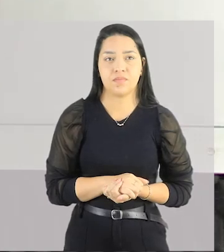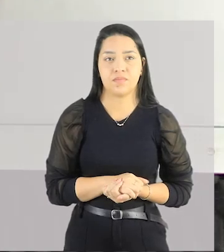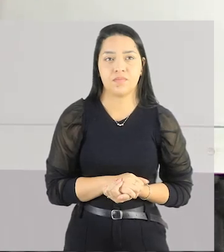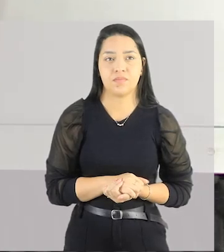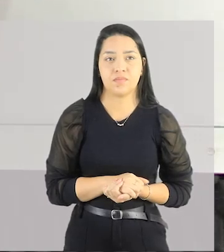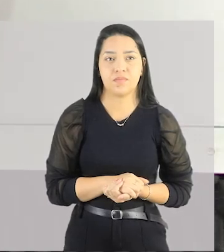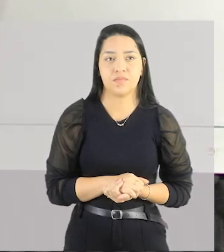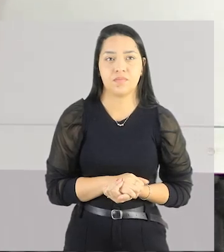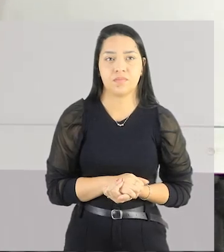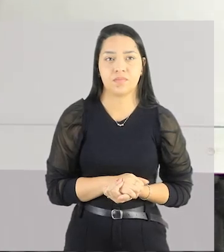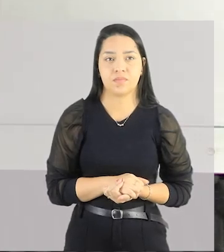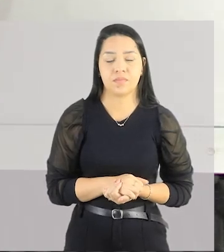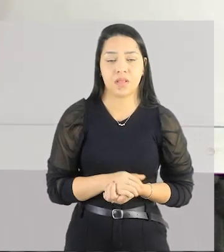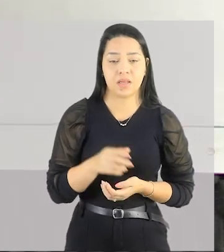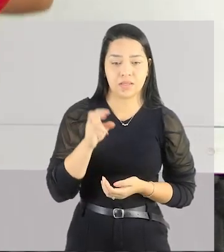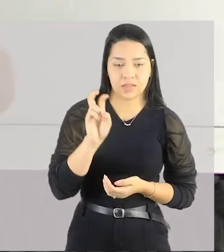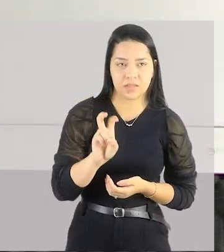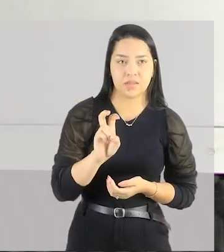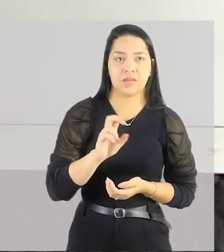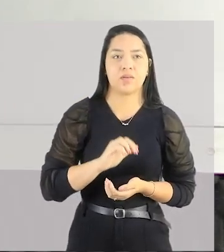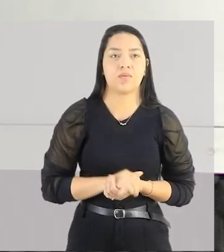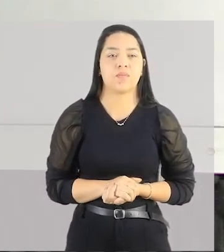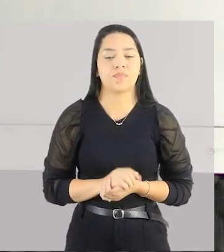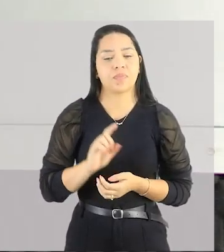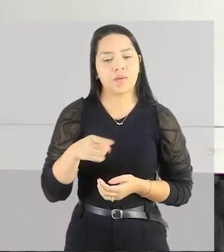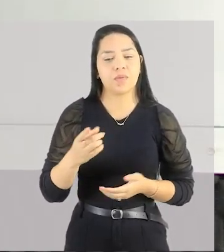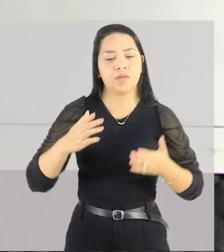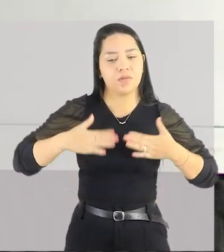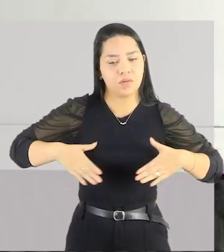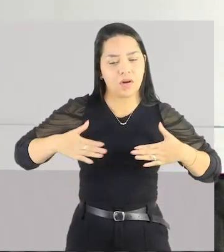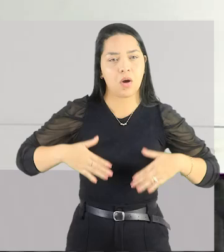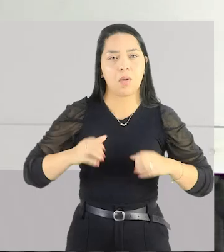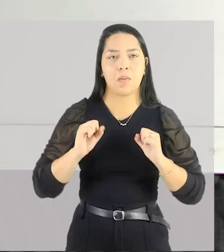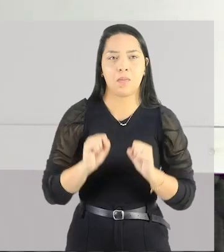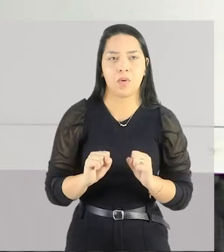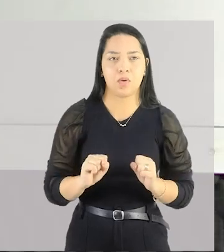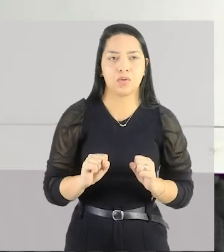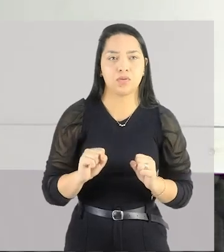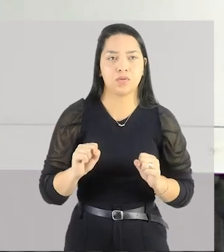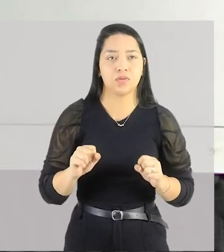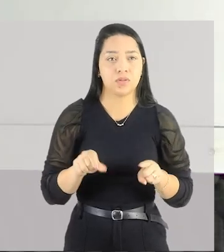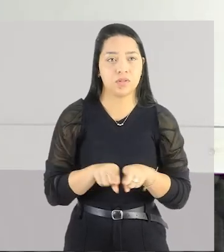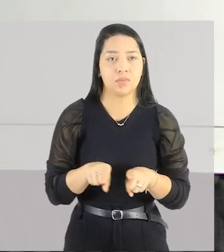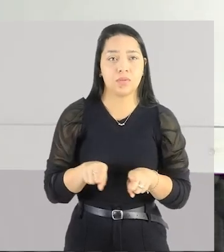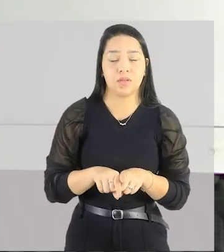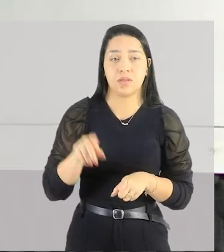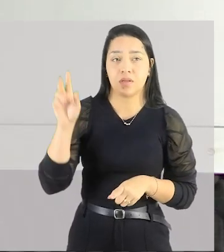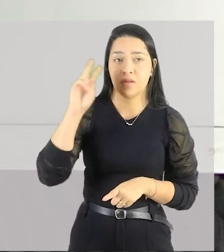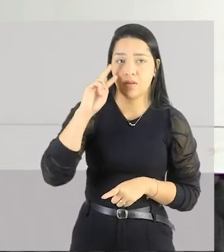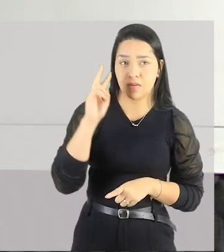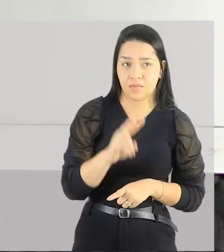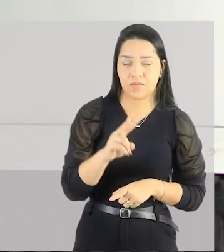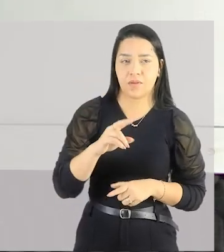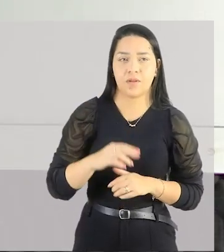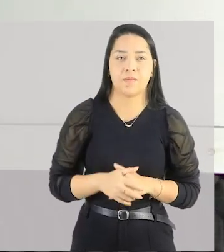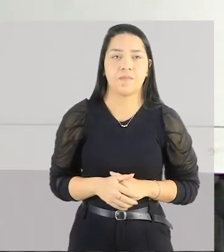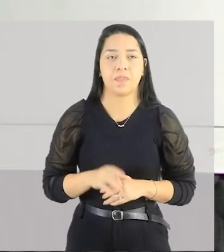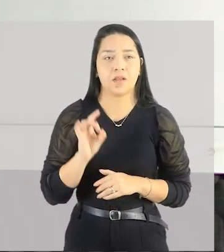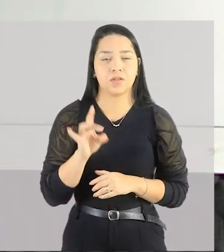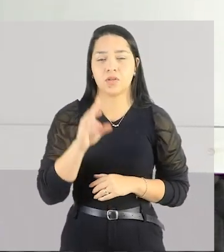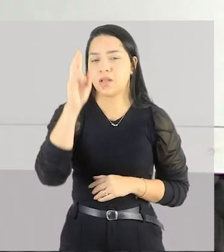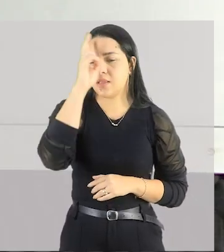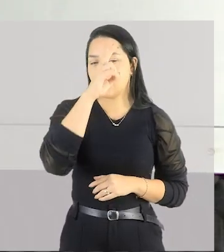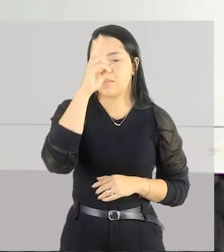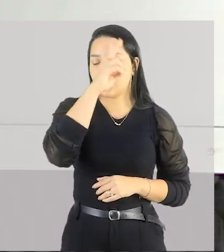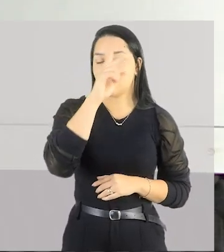16 é igual a 5, tá? Depois com calma você pode fazer as continhas aí e ir confirmando os seus cálculos. Só lembrando